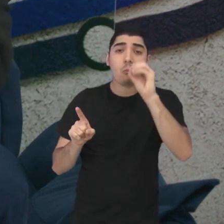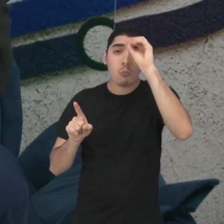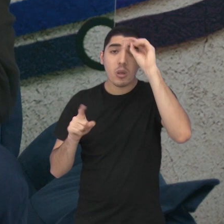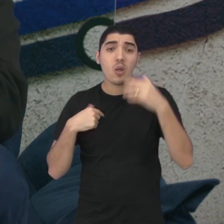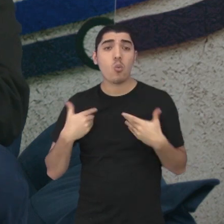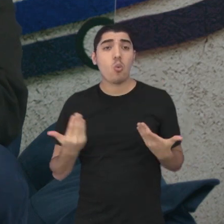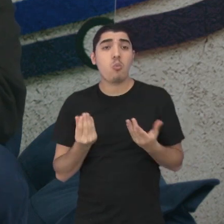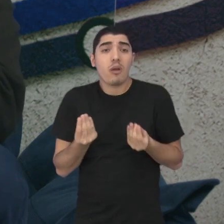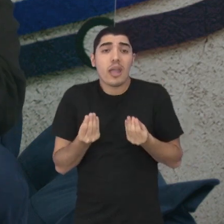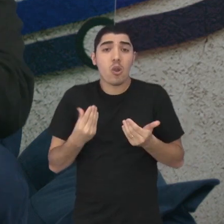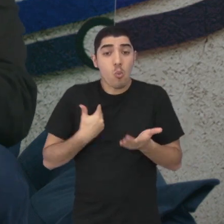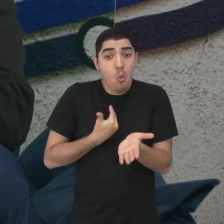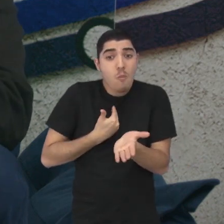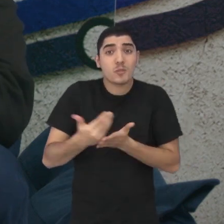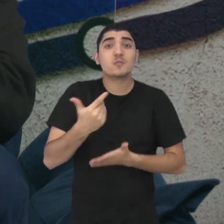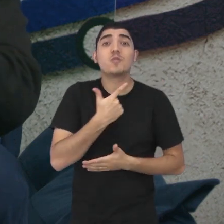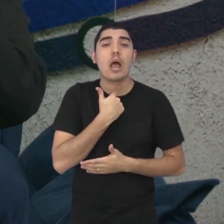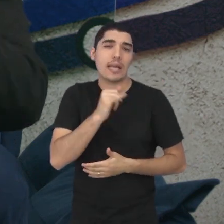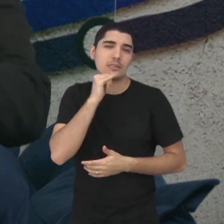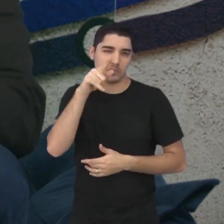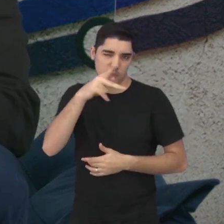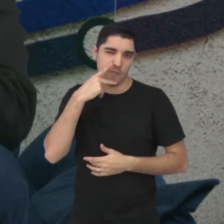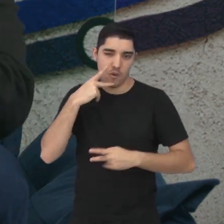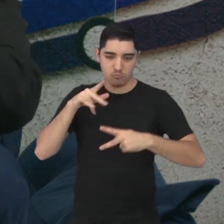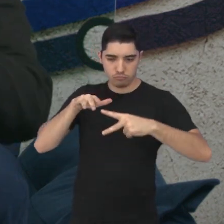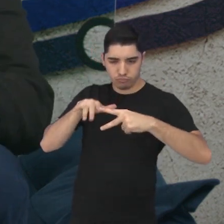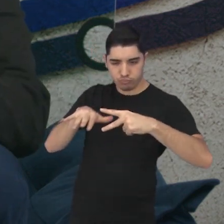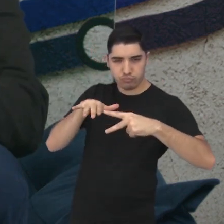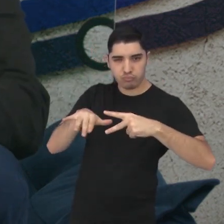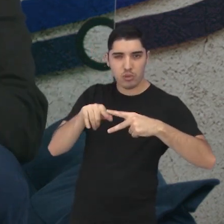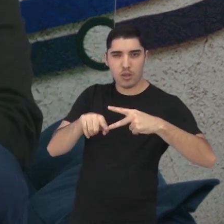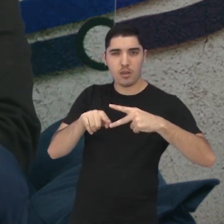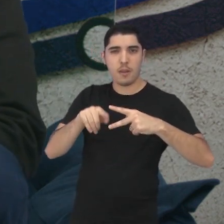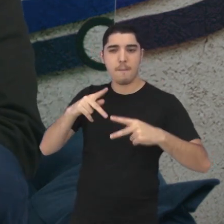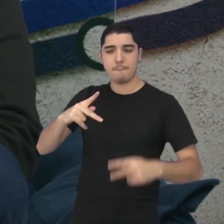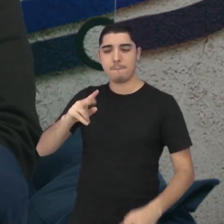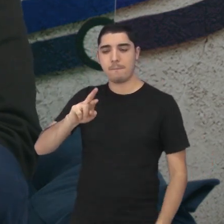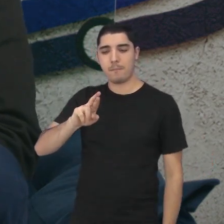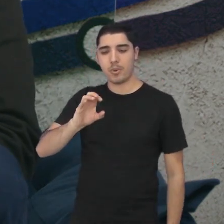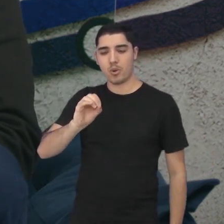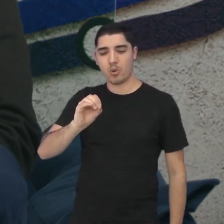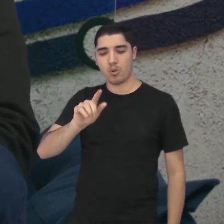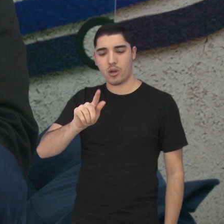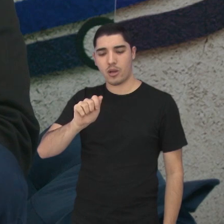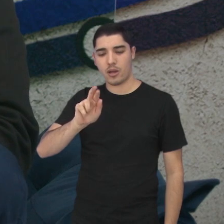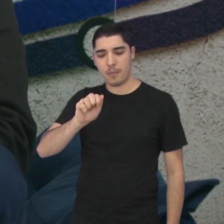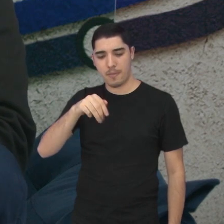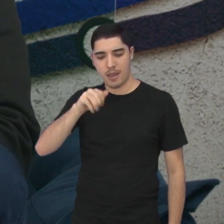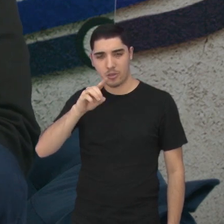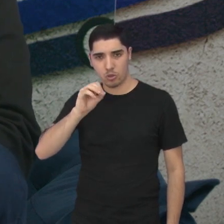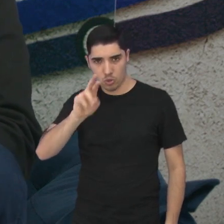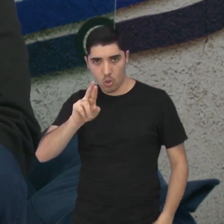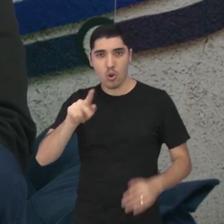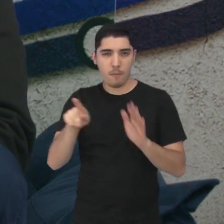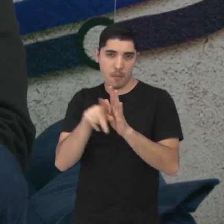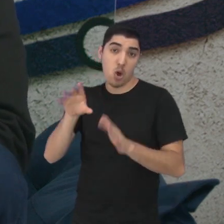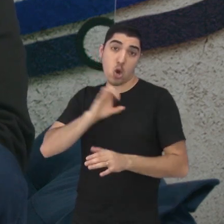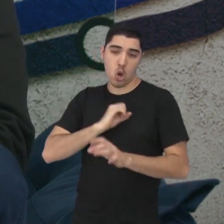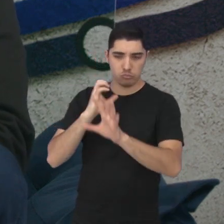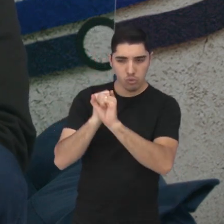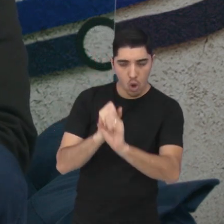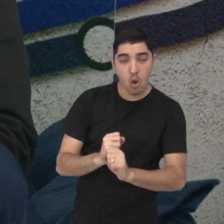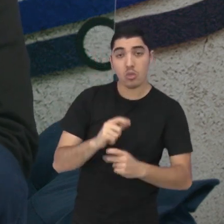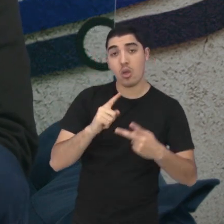Então a gente conversou sobre o programador, que é um cara que gosta mais de exatas, tem o pessoal do design também, que são os